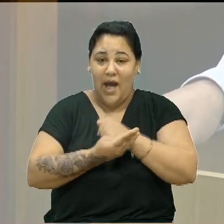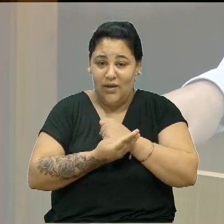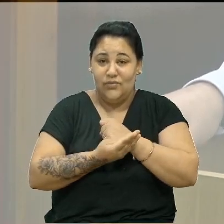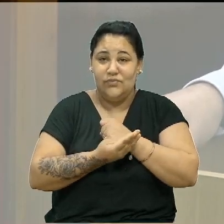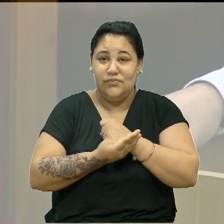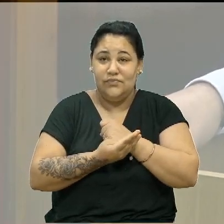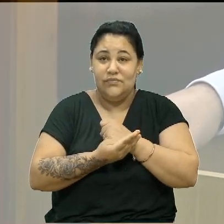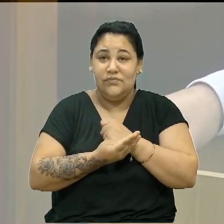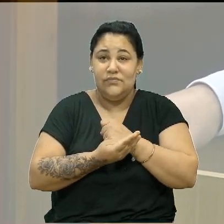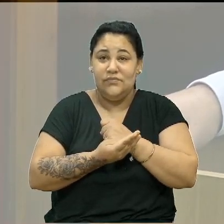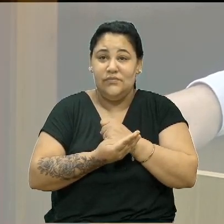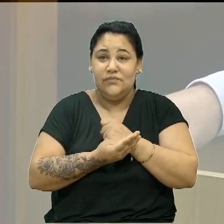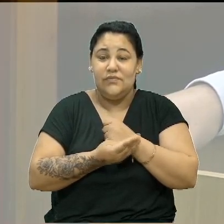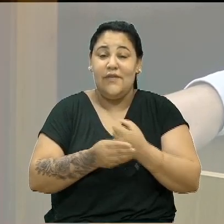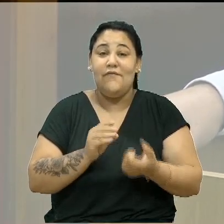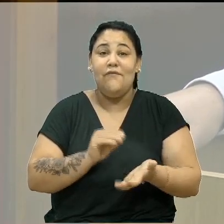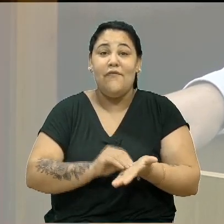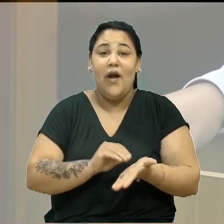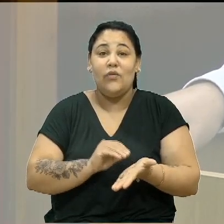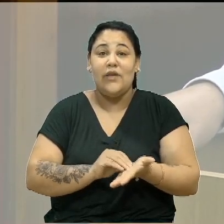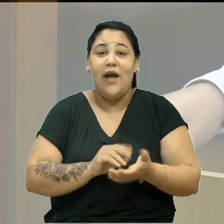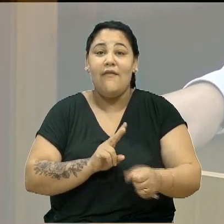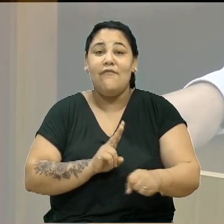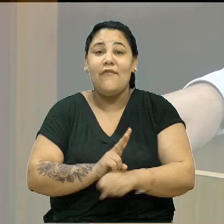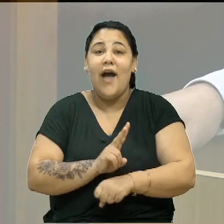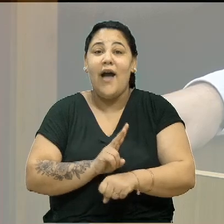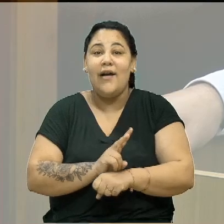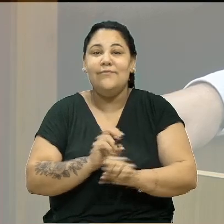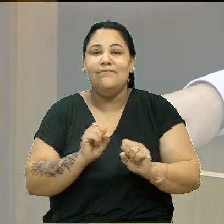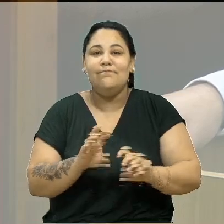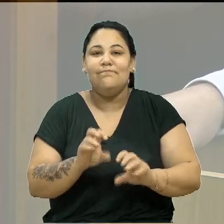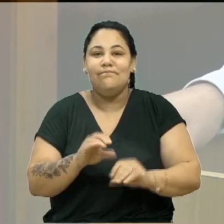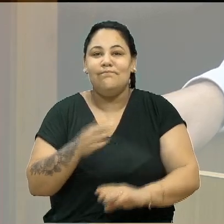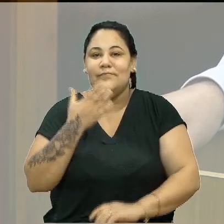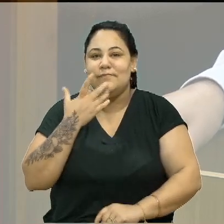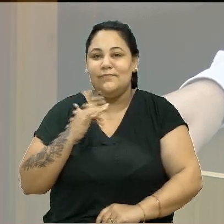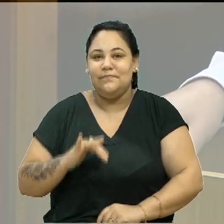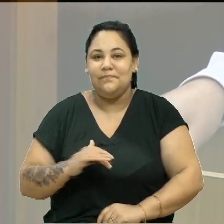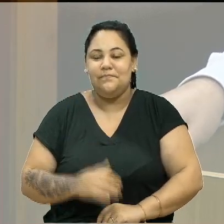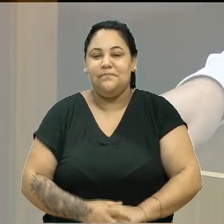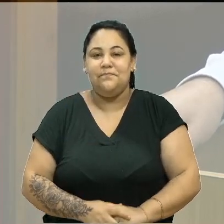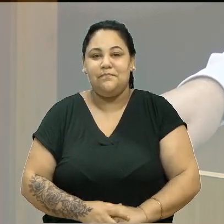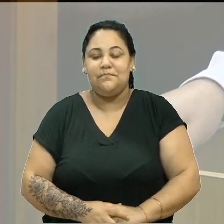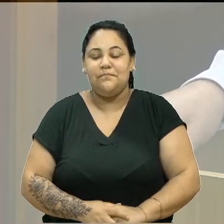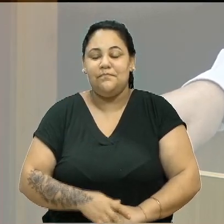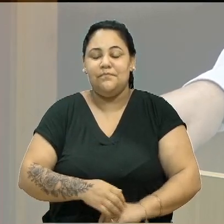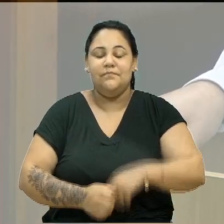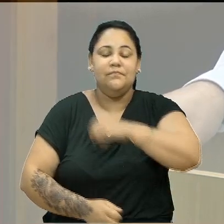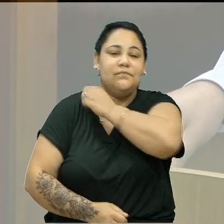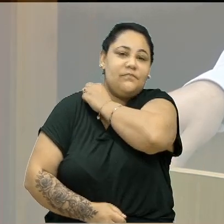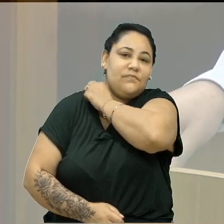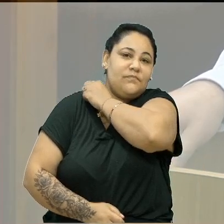que faltam vagas de educação infantil. E aí,